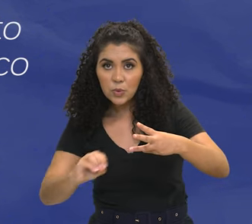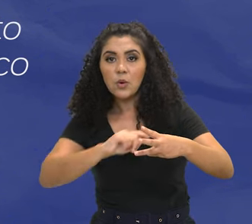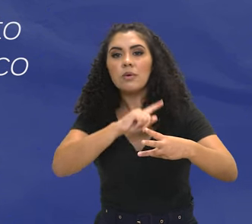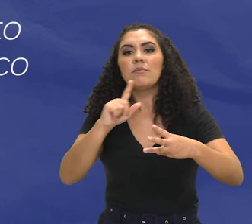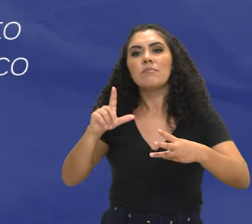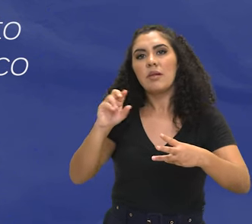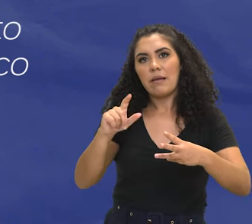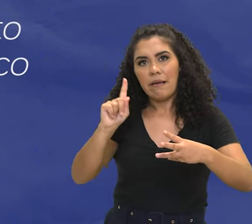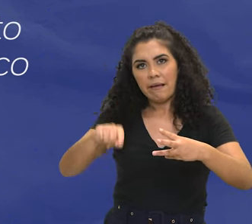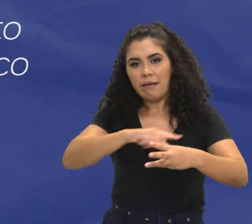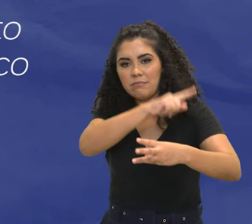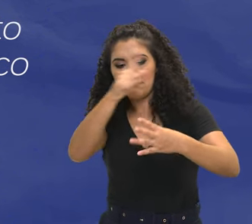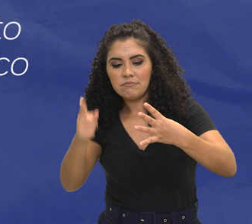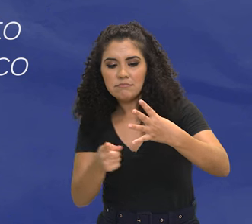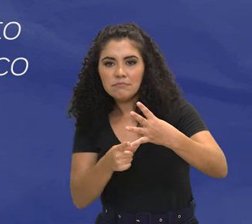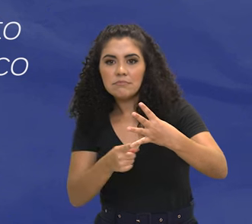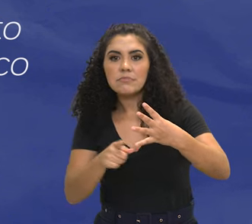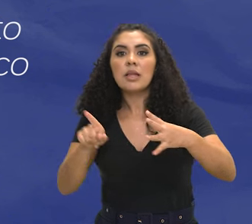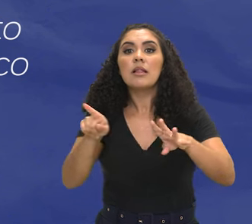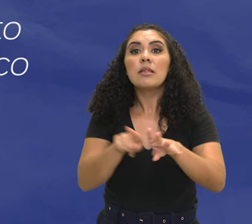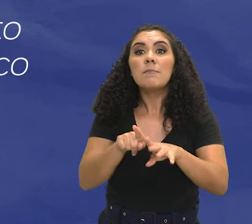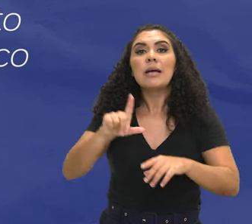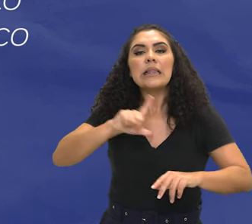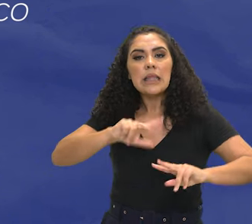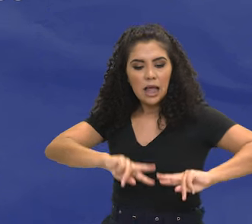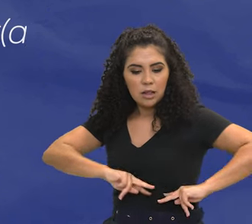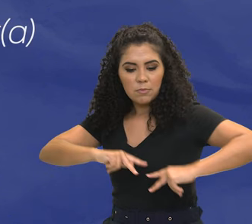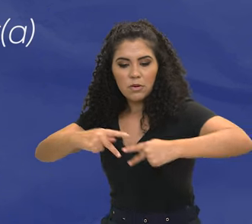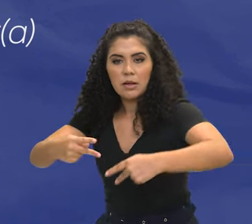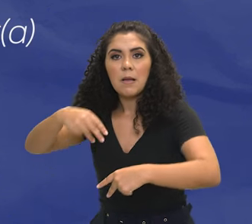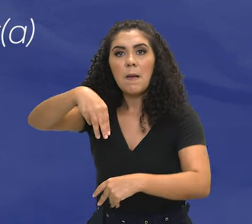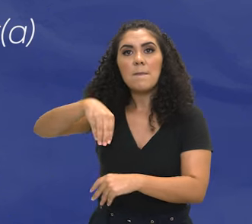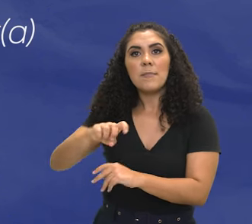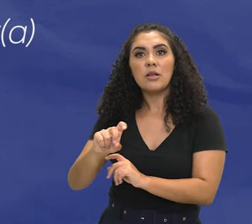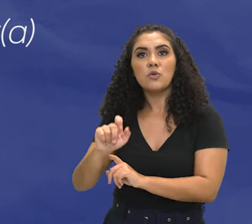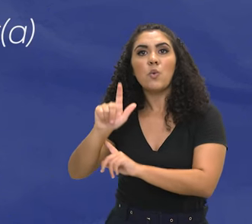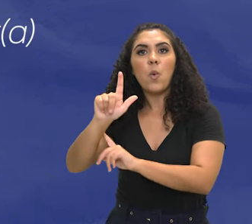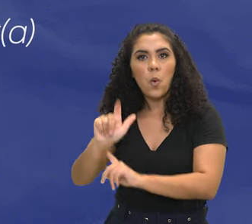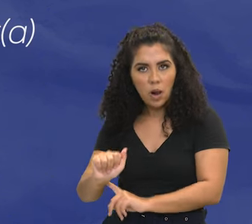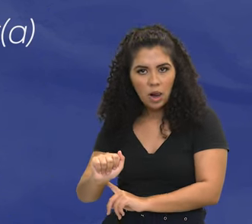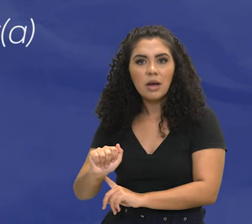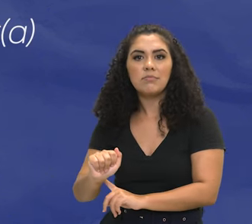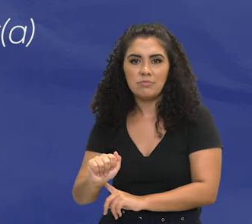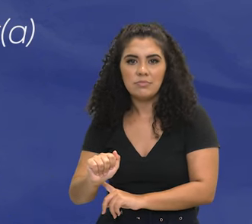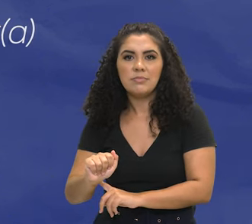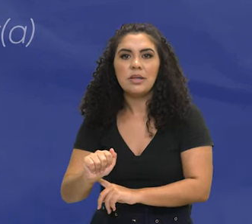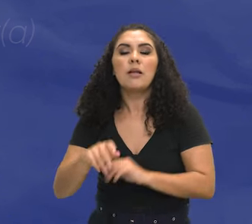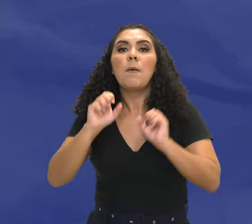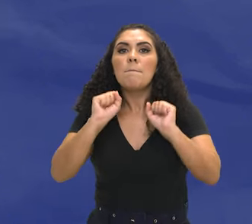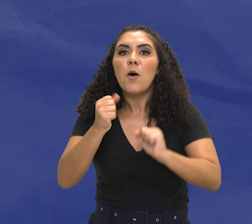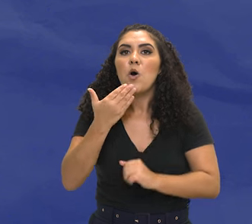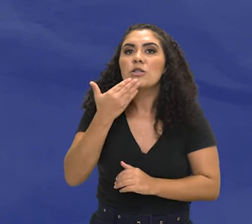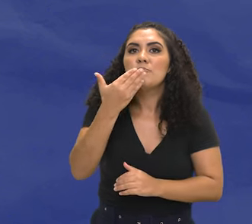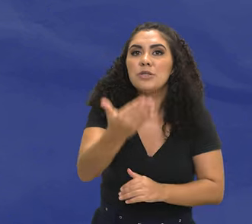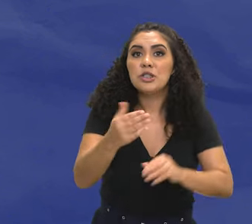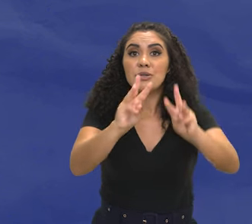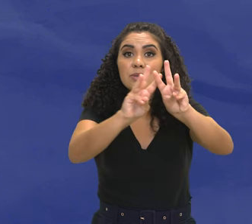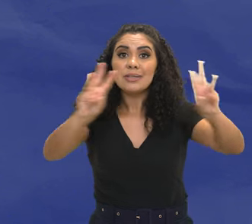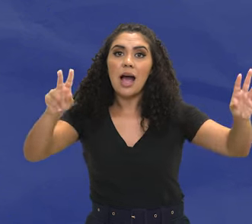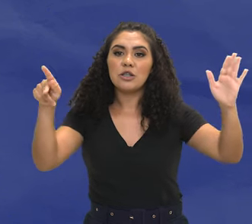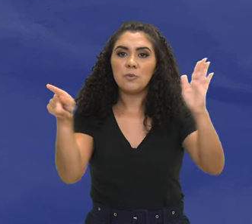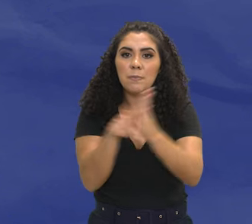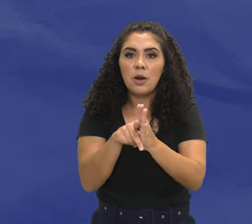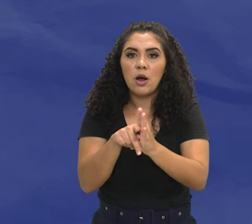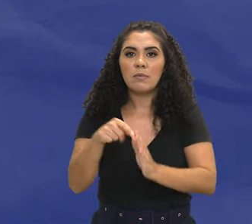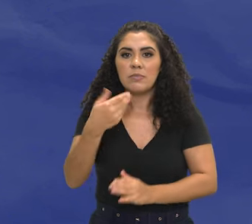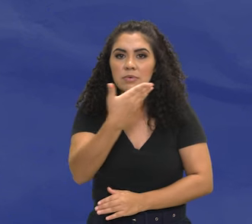Cadastro Único para Programas Sociais, o Cade Único. Também ficam isentos os doadores de medula óssea. O benefício pode ser solicitado